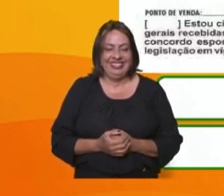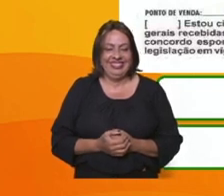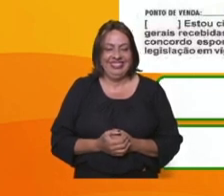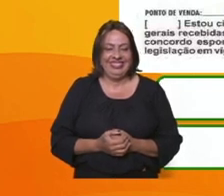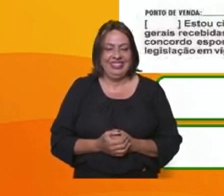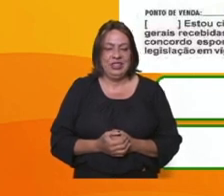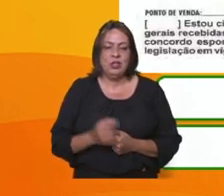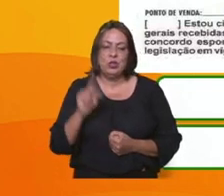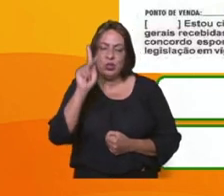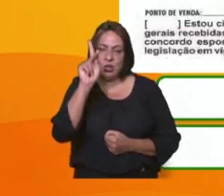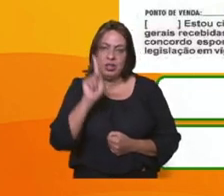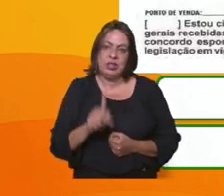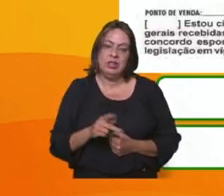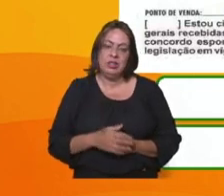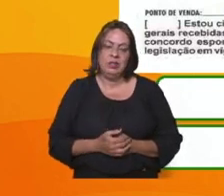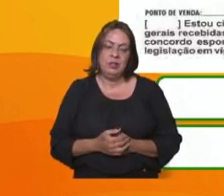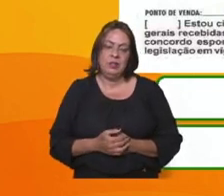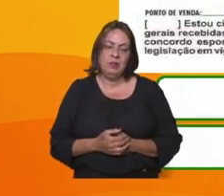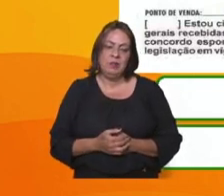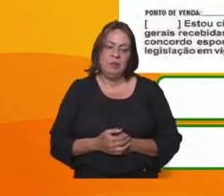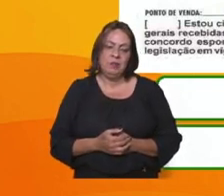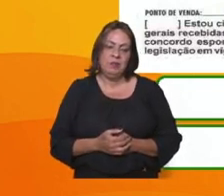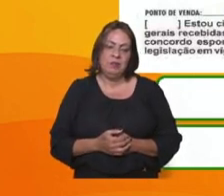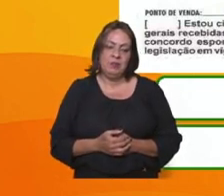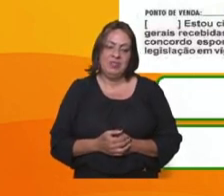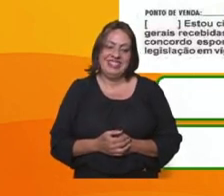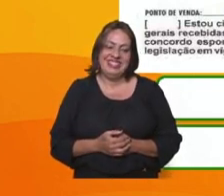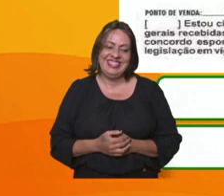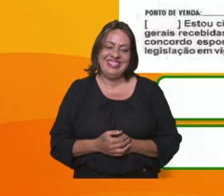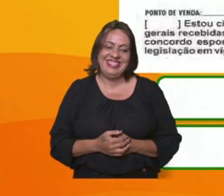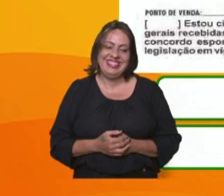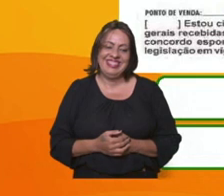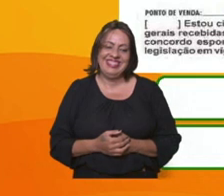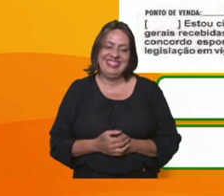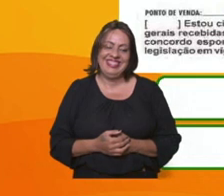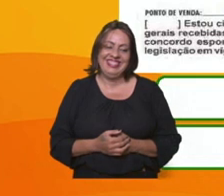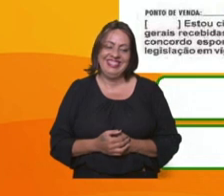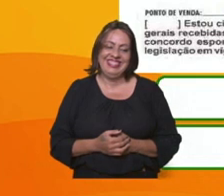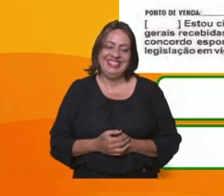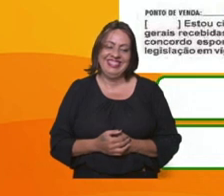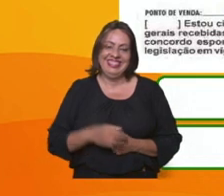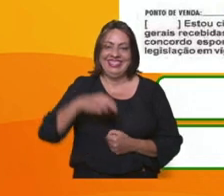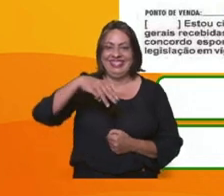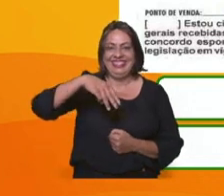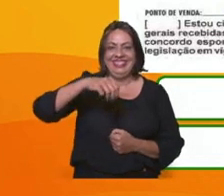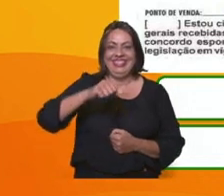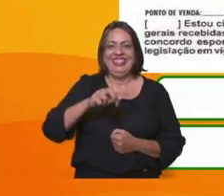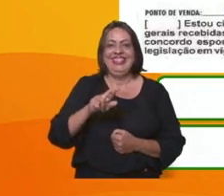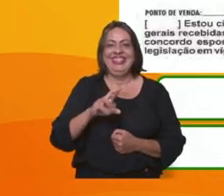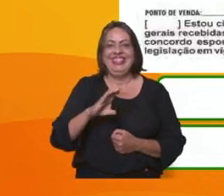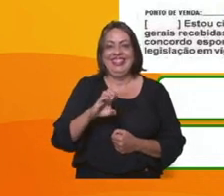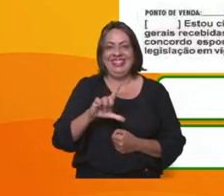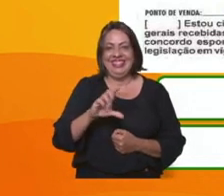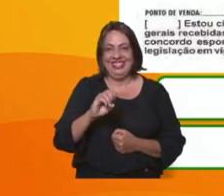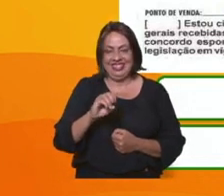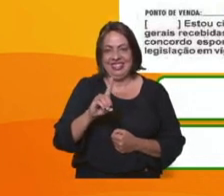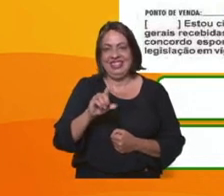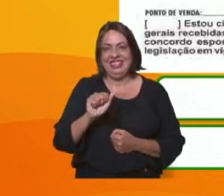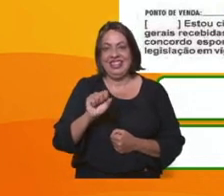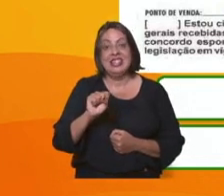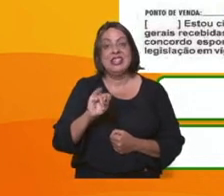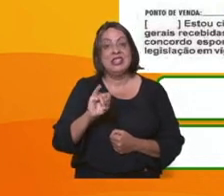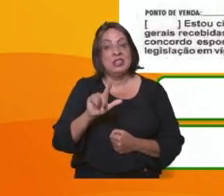não, sozinho. Viu? Ele ficou nervoso que aumentou a fila. Mas, ó, o Marcelo da Silva